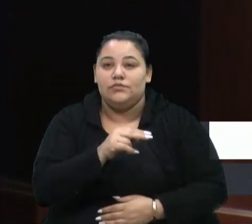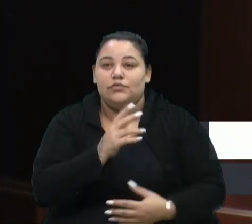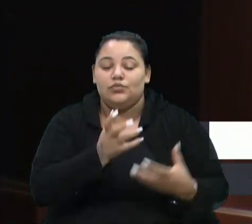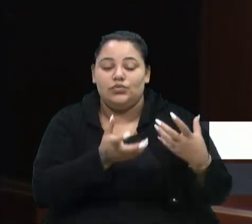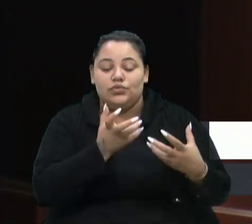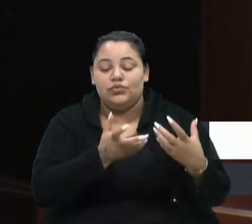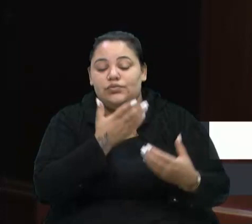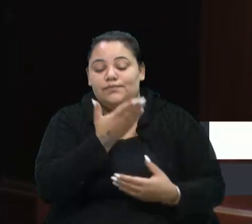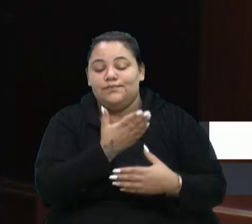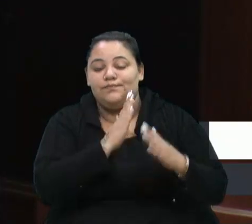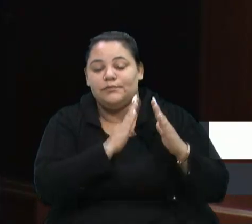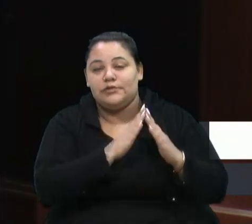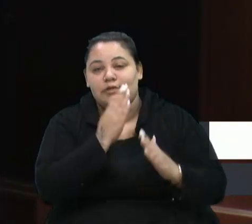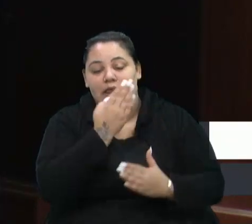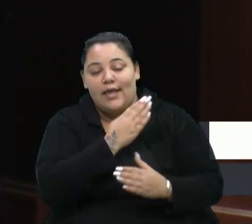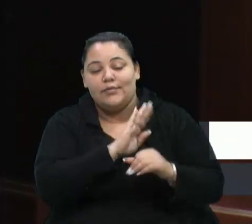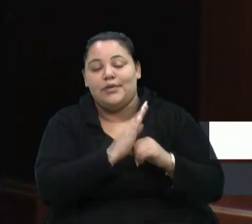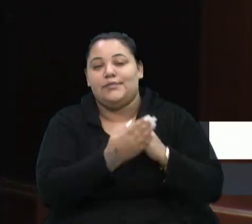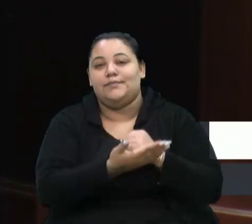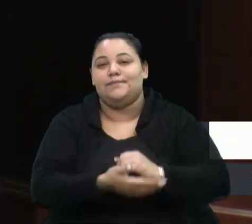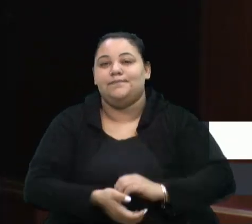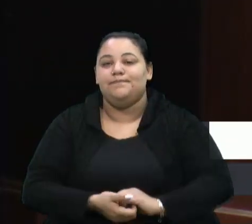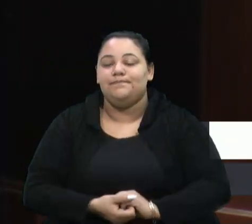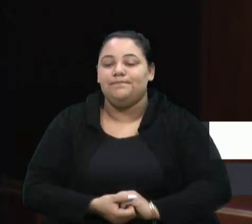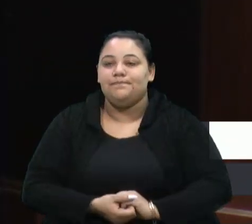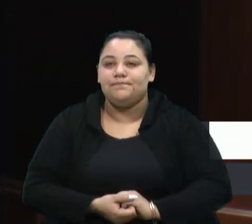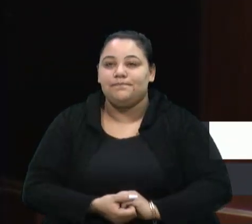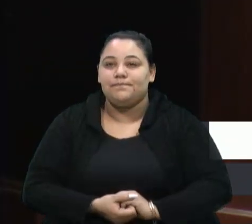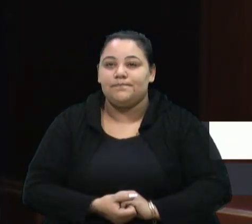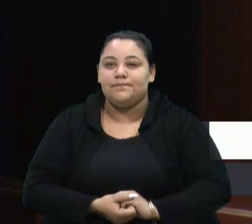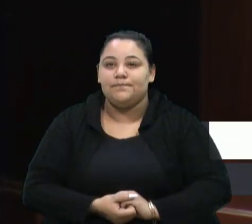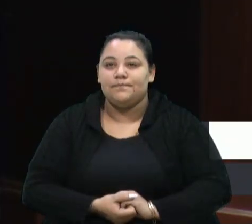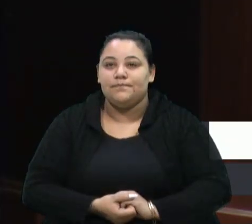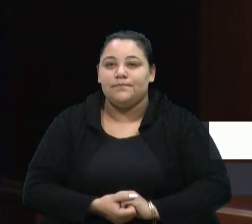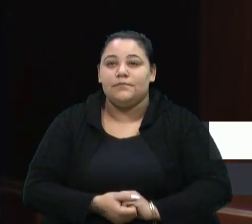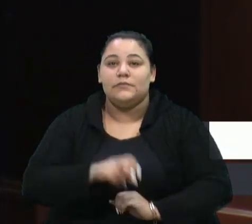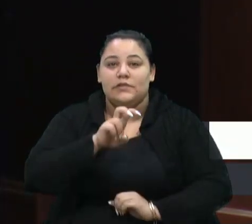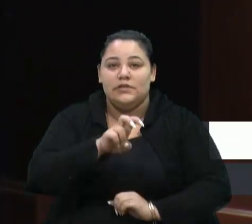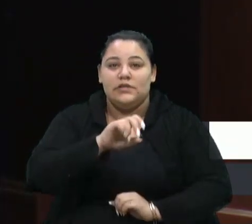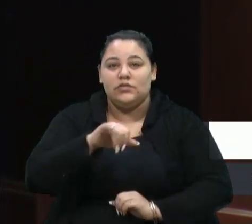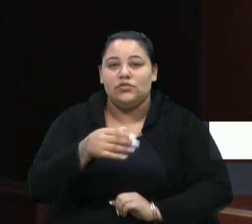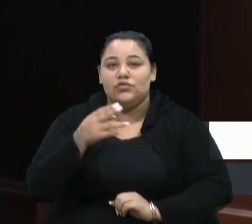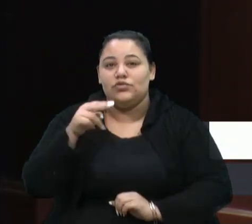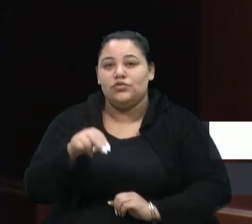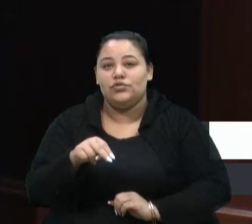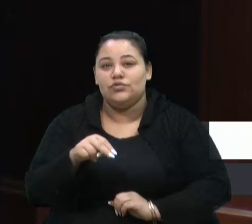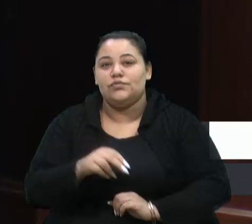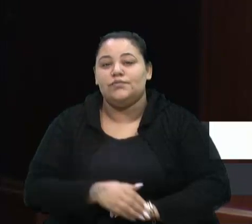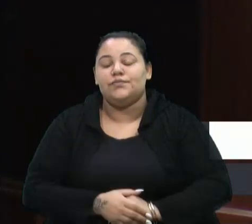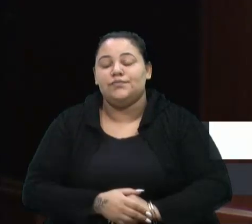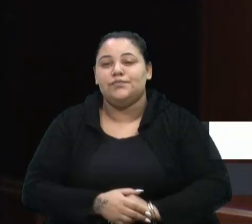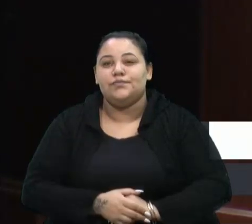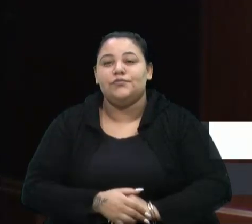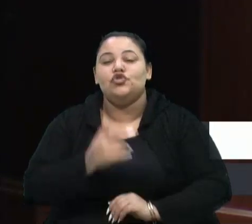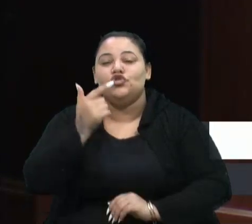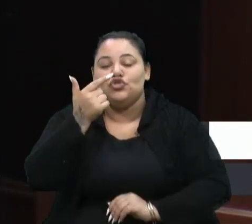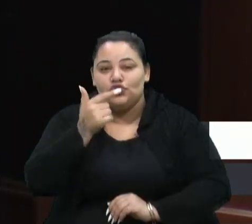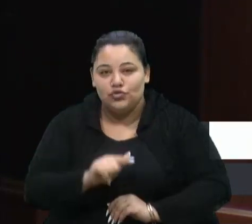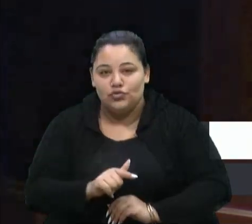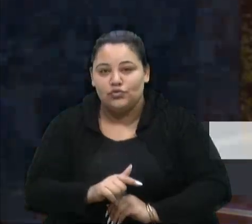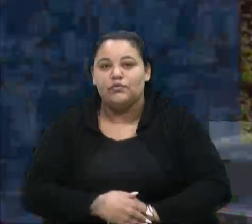incendeia-se essa casa lá no bairro Kennel. E dia 5 de junho se repete novamente incêndio